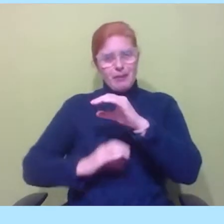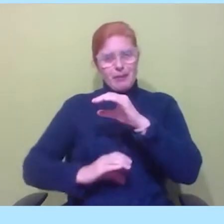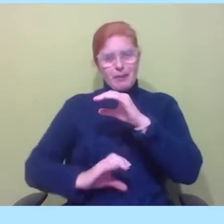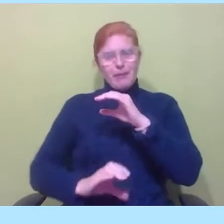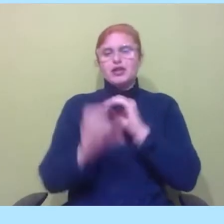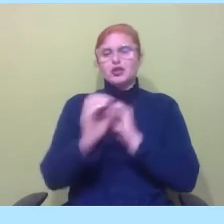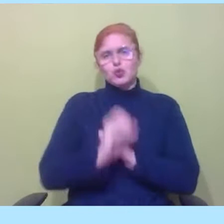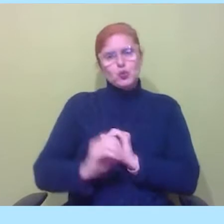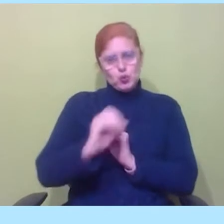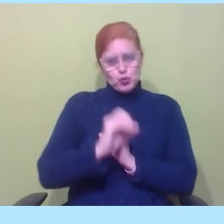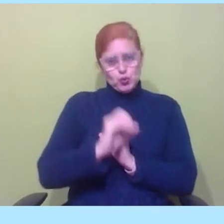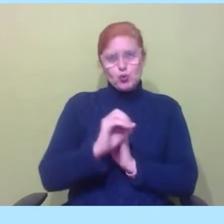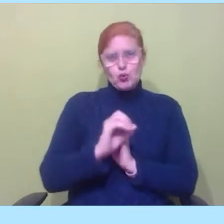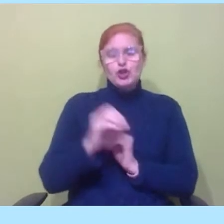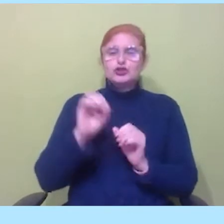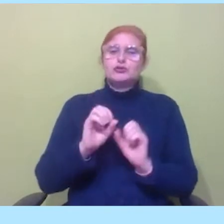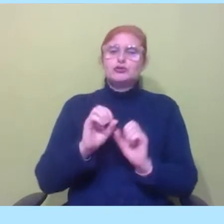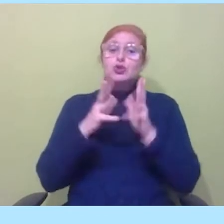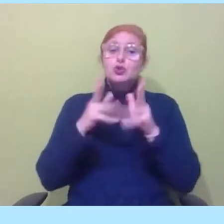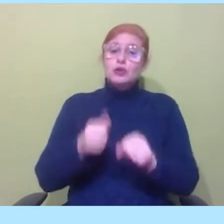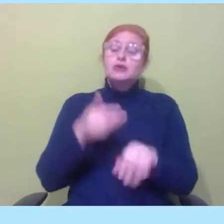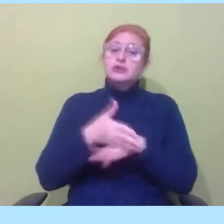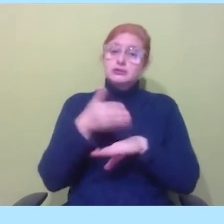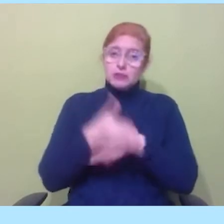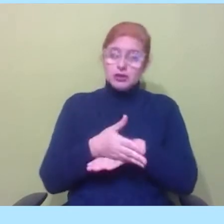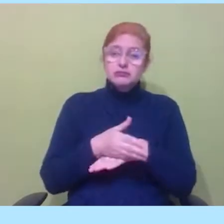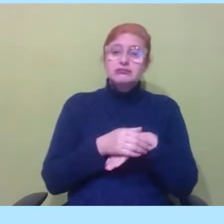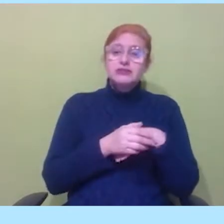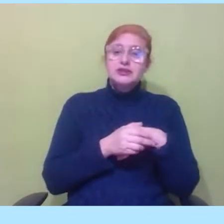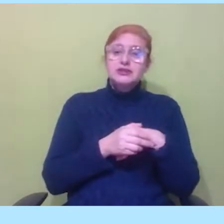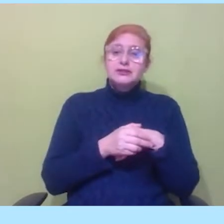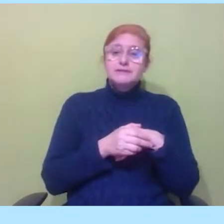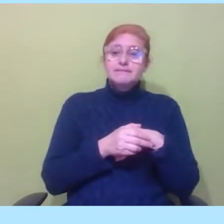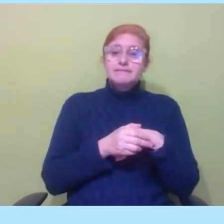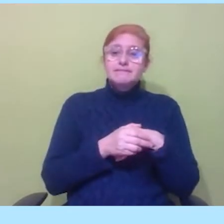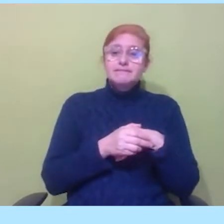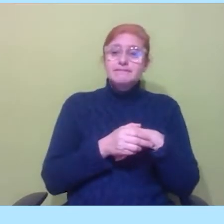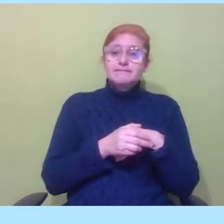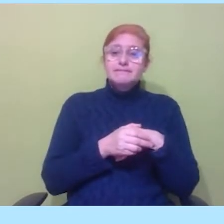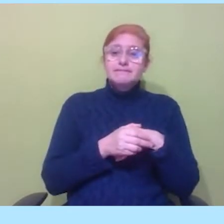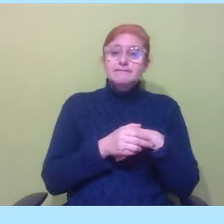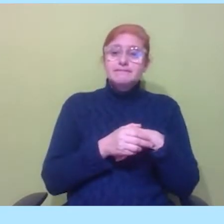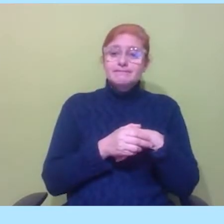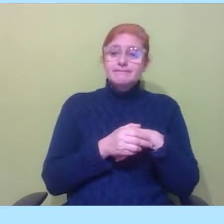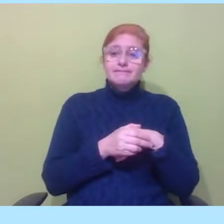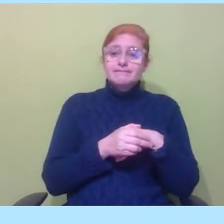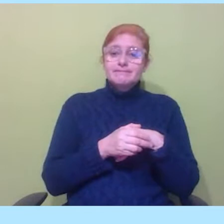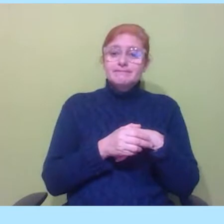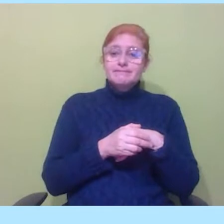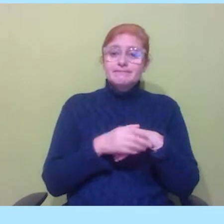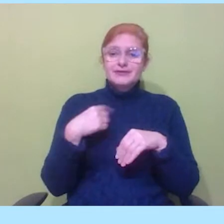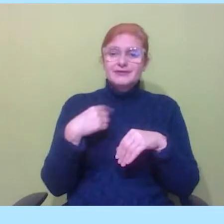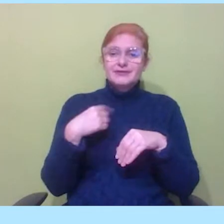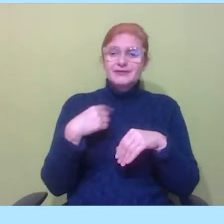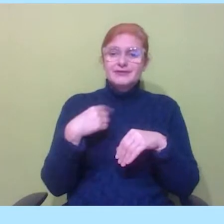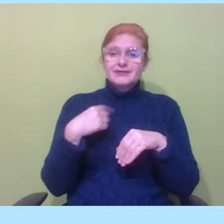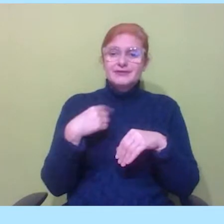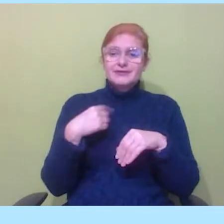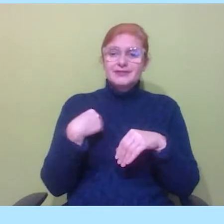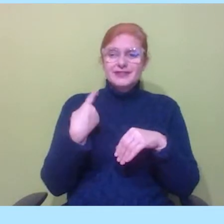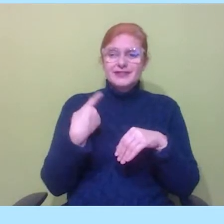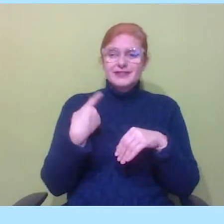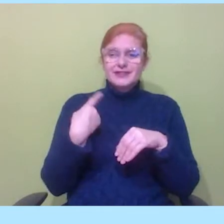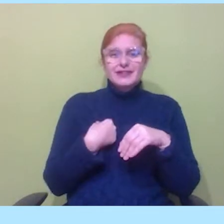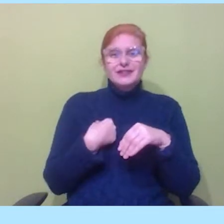mundo participando aí. A gente vai provavelmente estender um pouco mais, nossos webinários têm tido